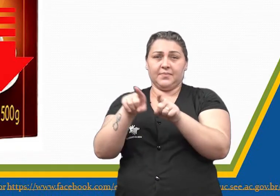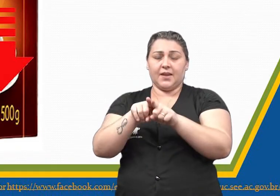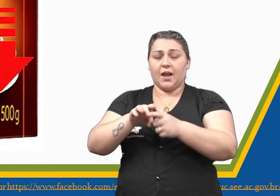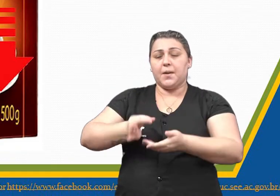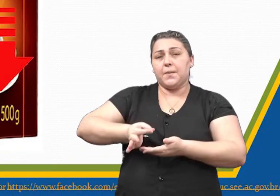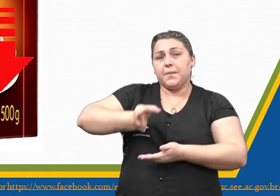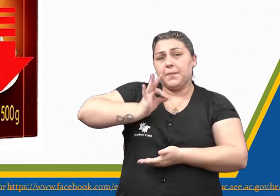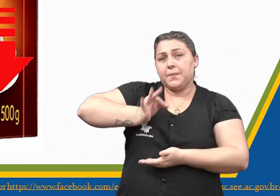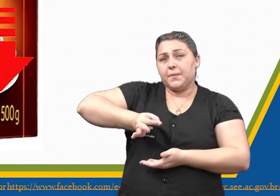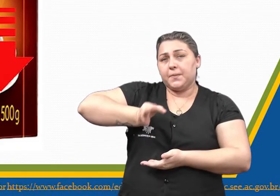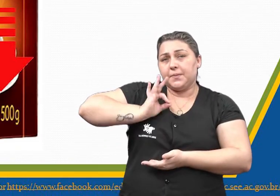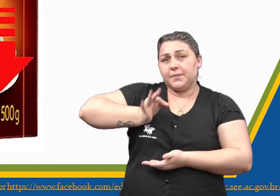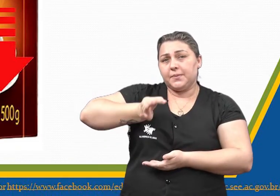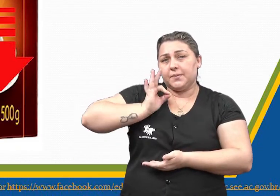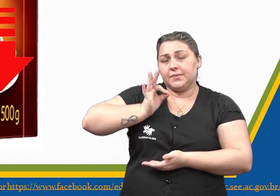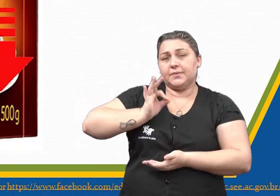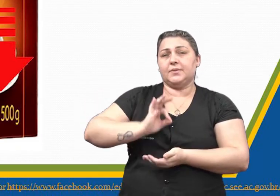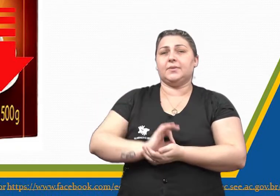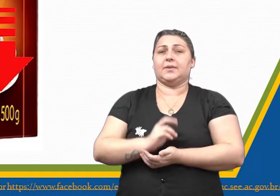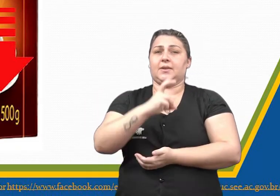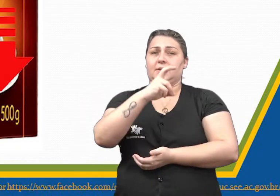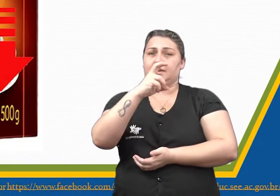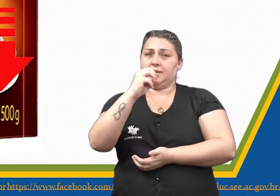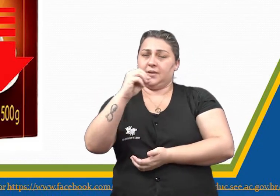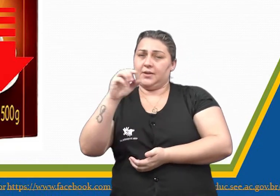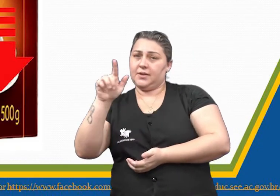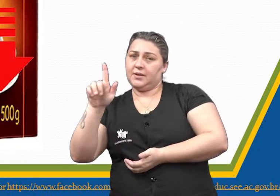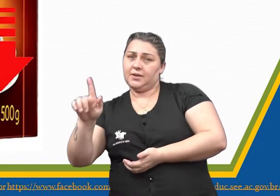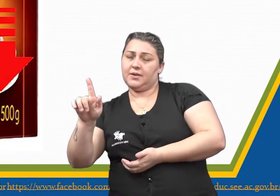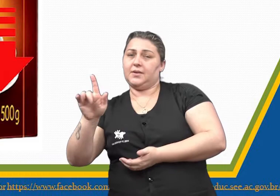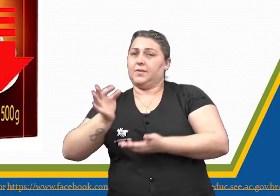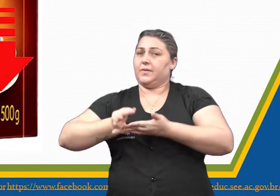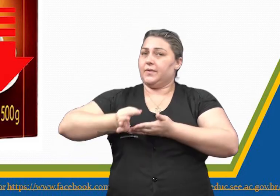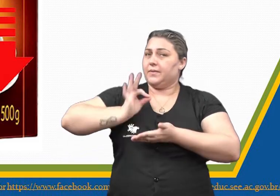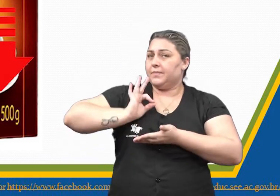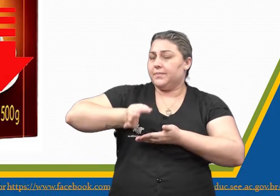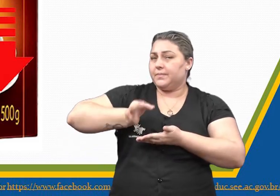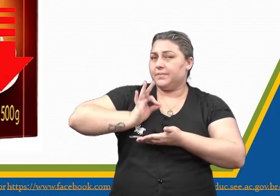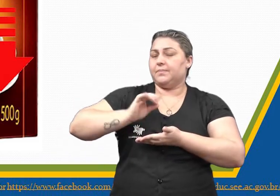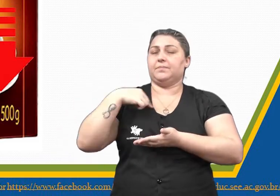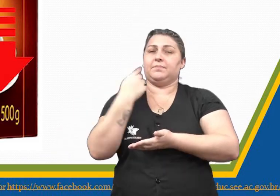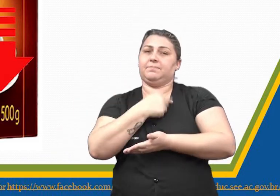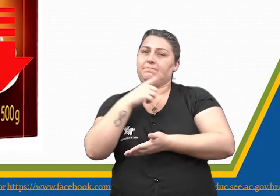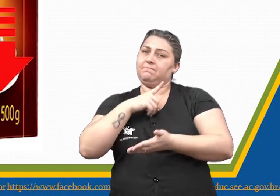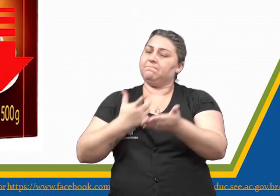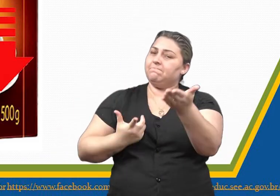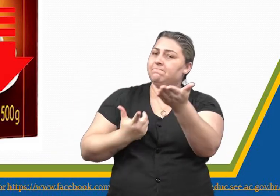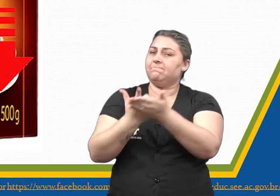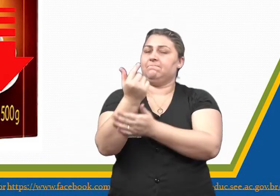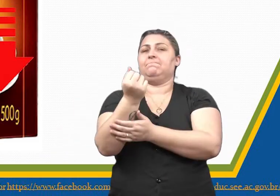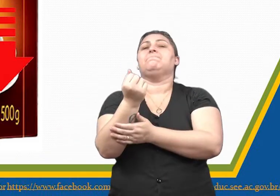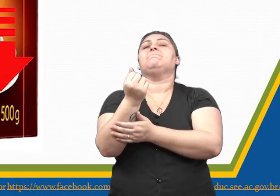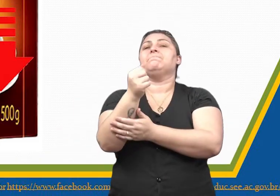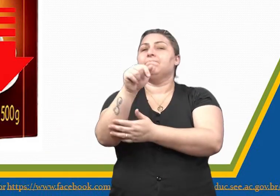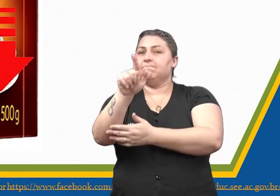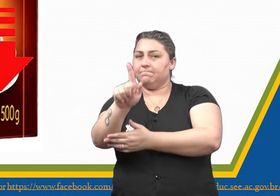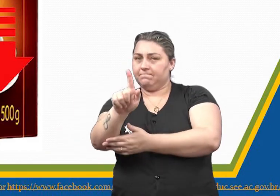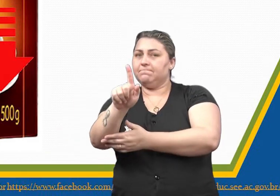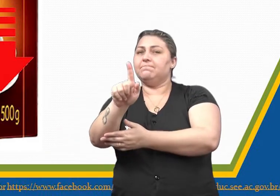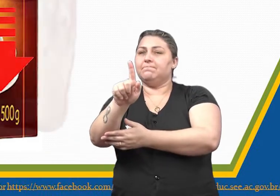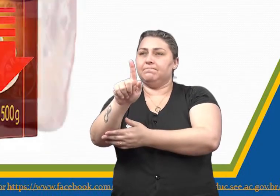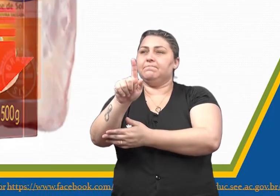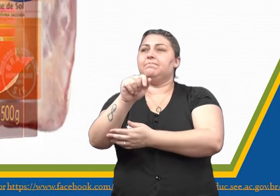de café, né? 500 gramas de café, que nós também compramos por grama,